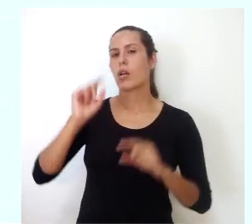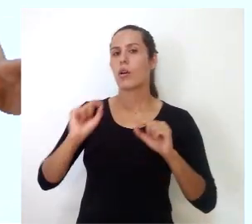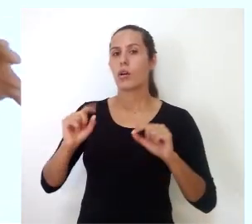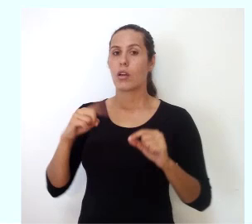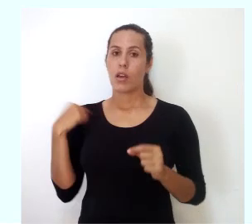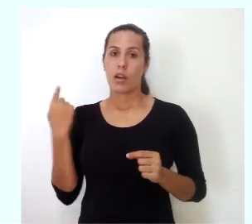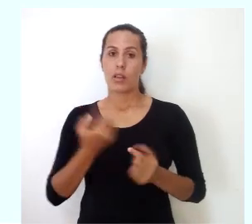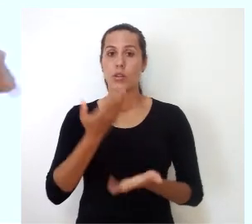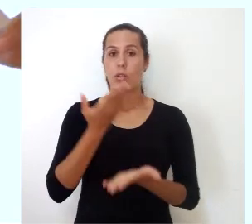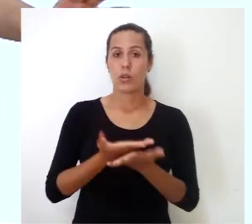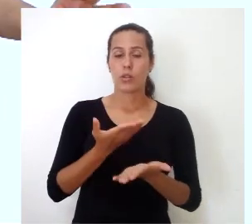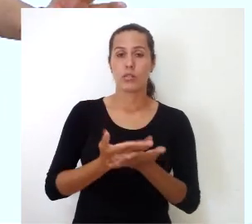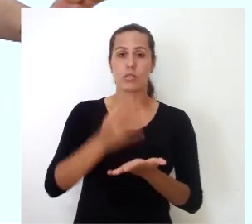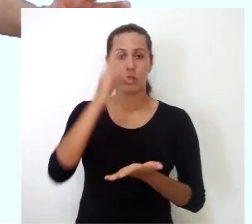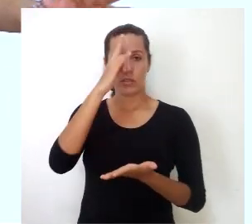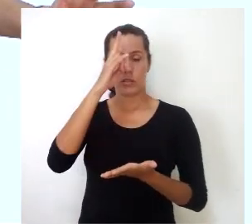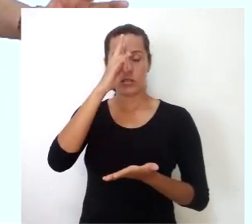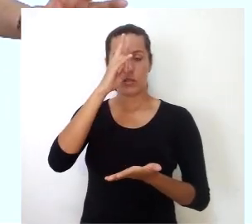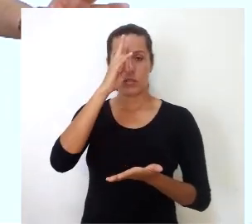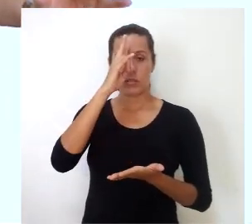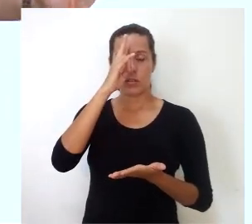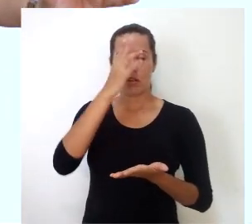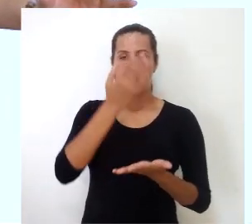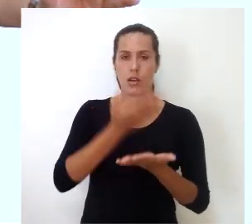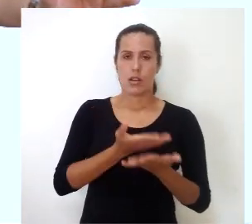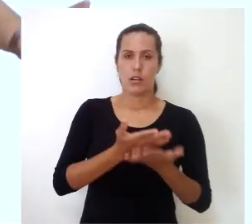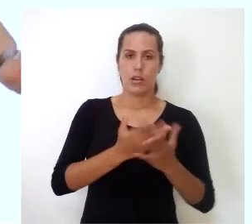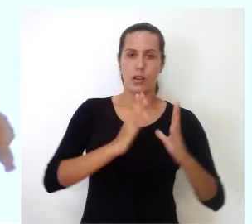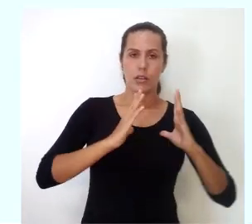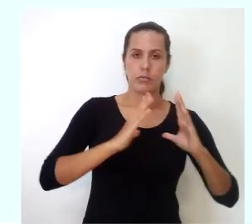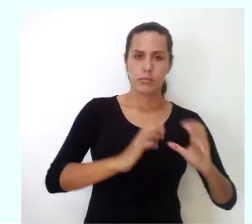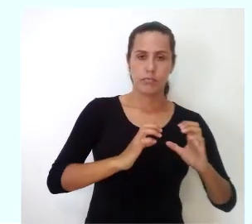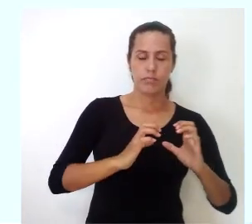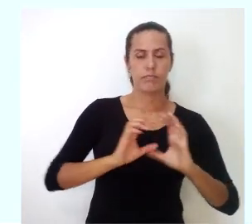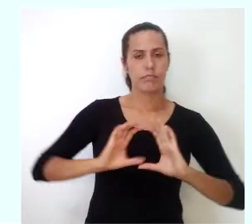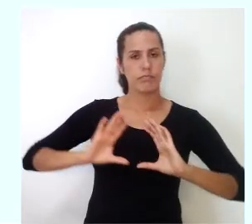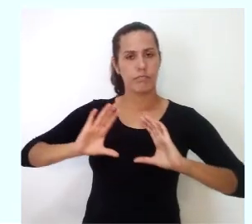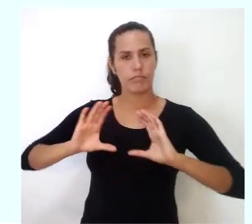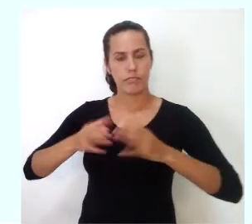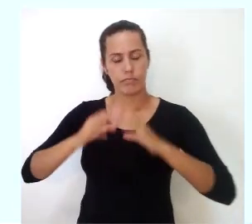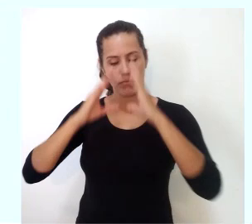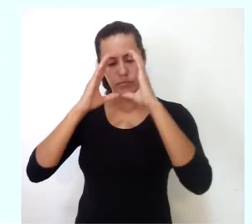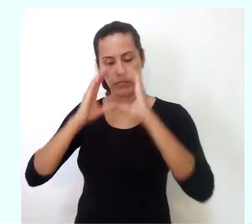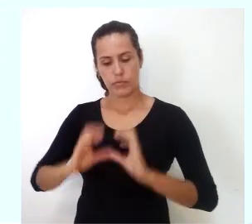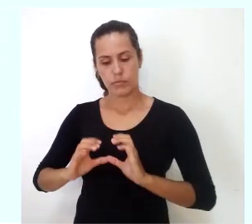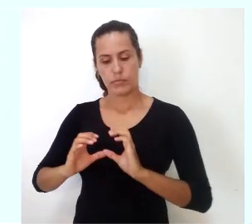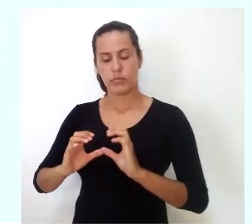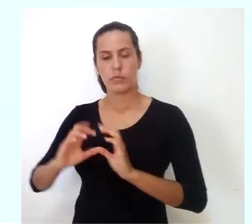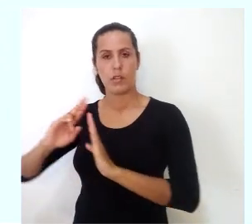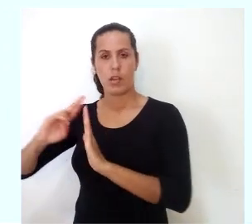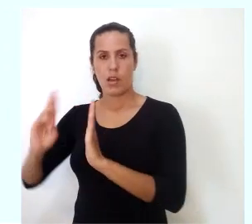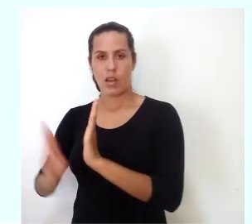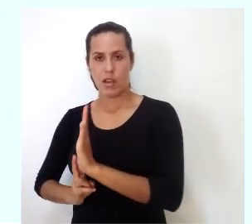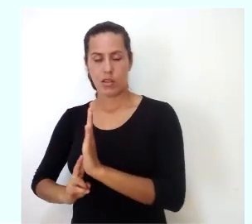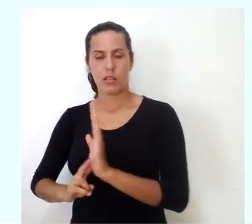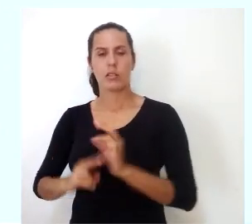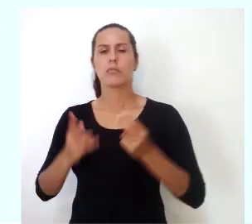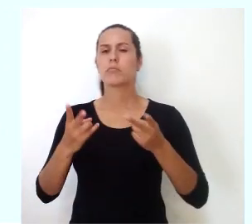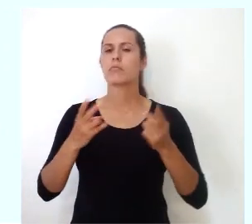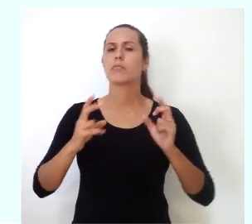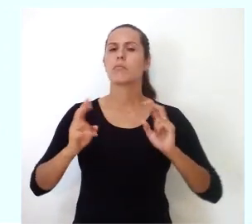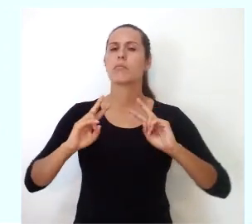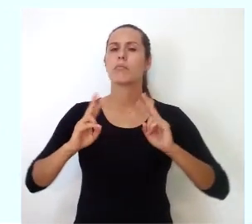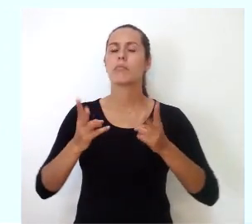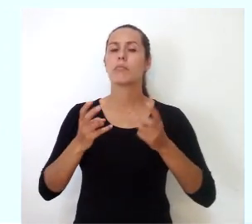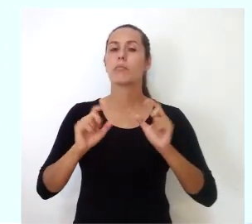aula estamos debatendo ética, conduta, norma e a questão do ensino religioso. E observar que o ser